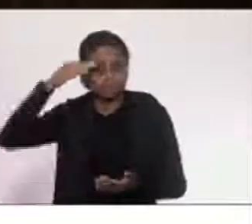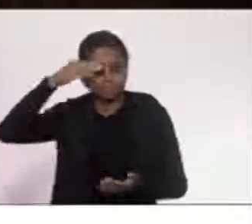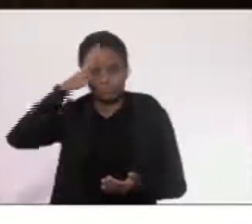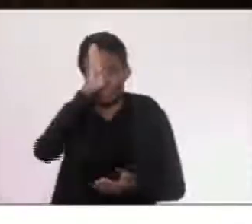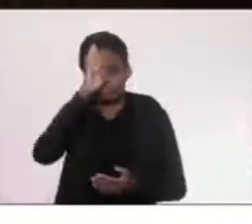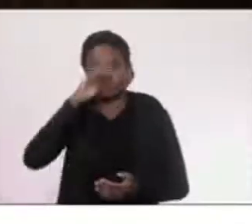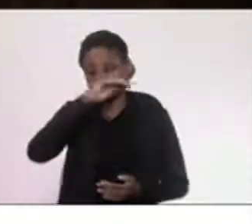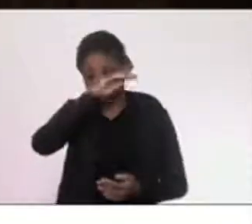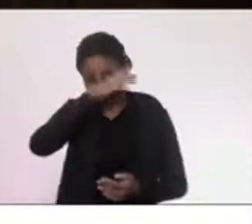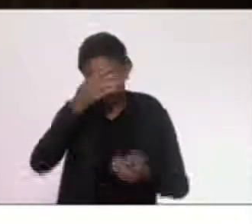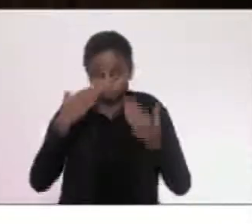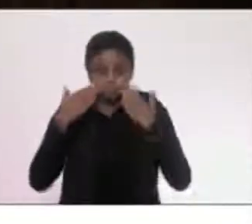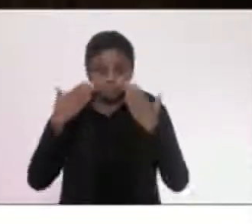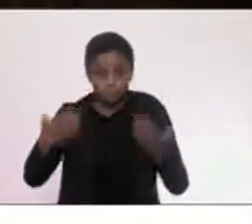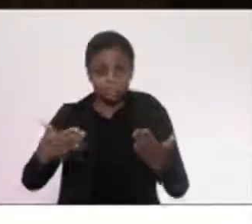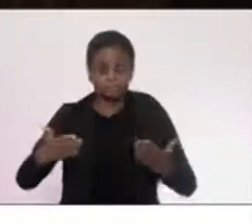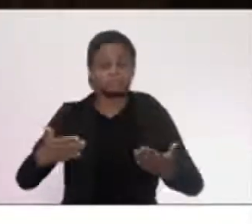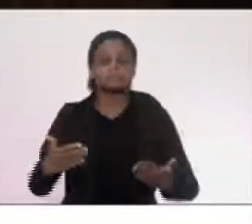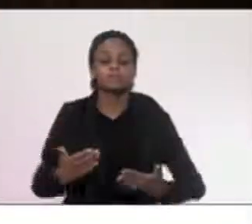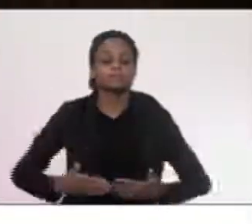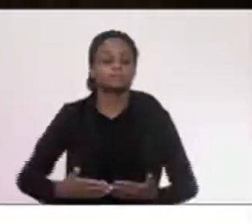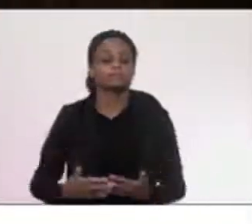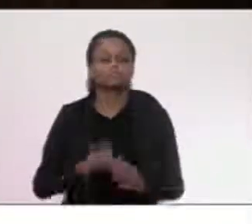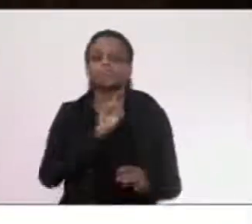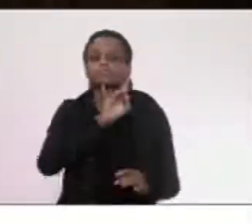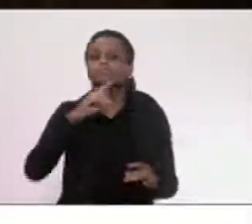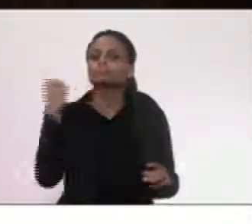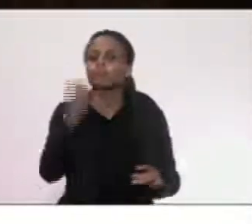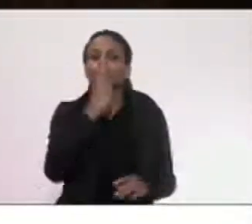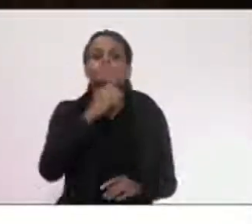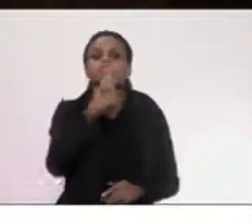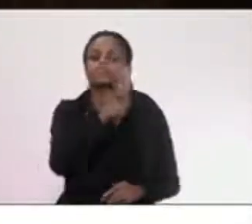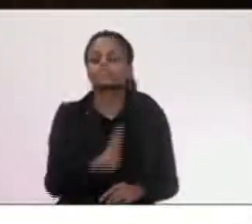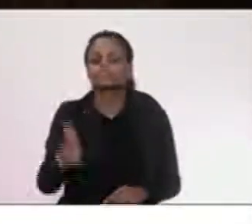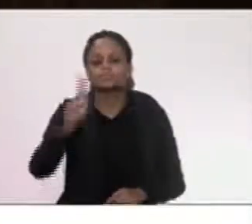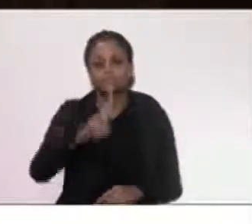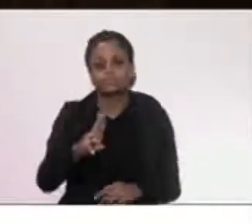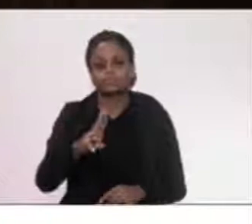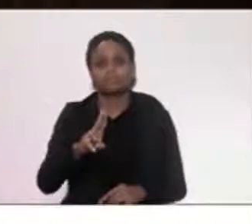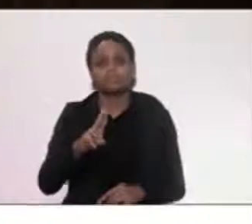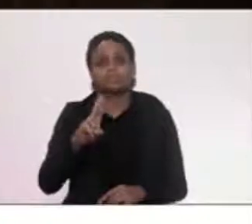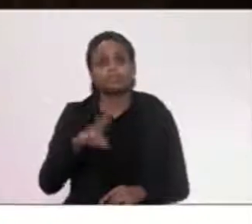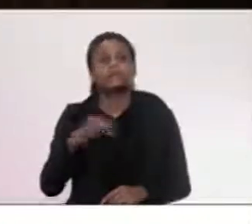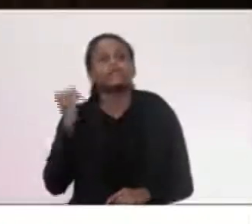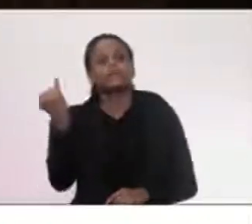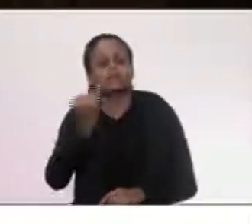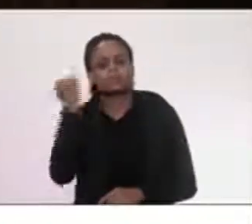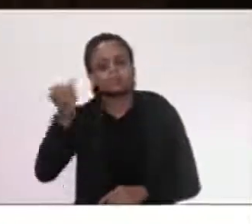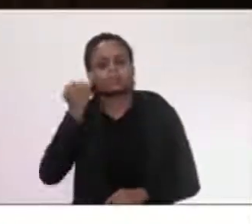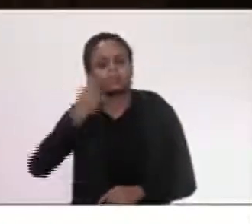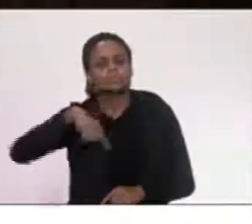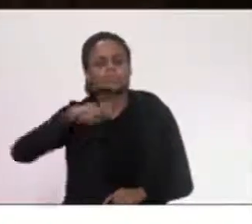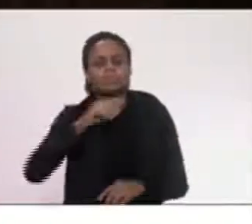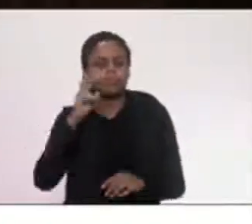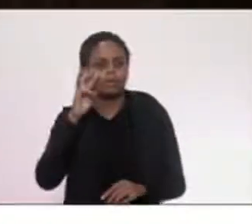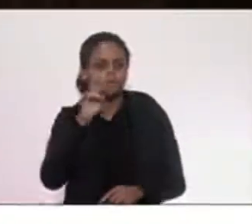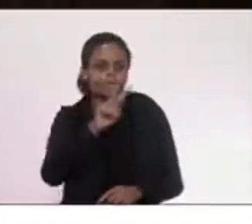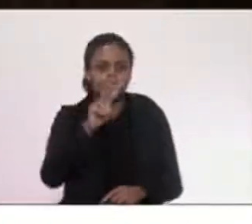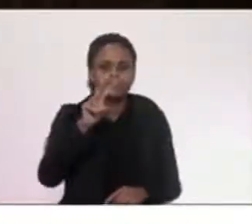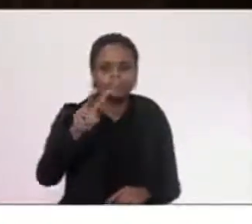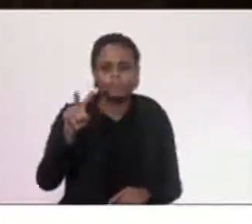tem apresentado para todas essas universidades. E é muito importante que a gente